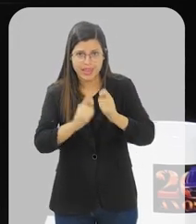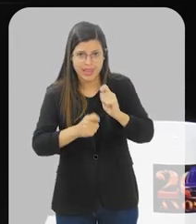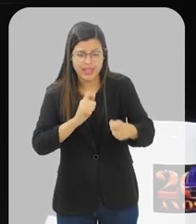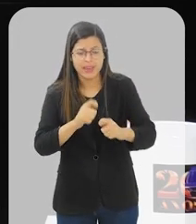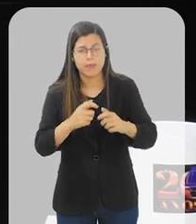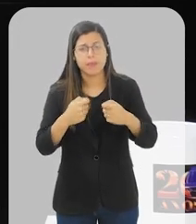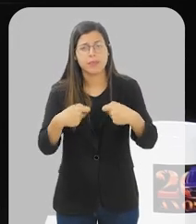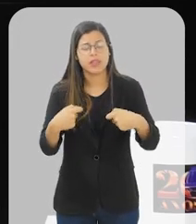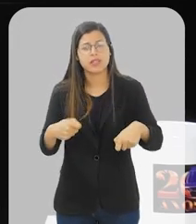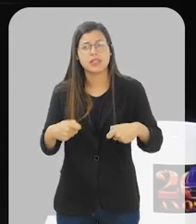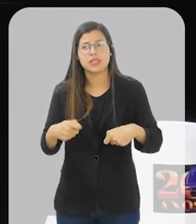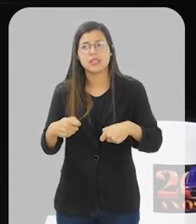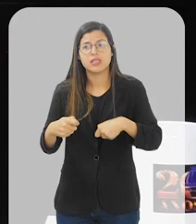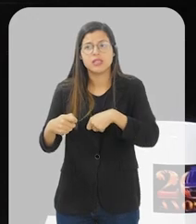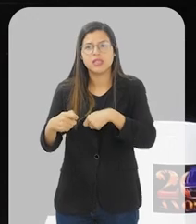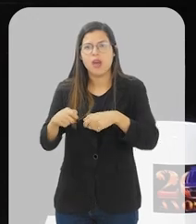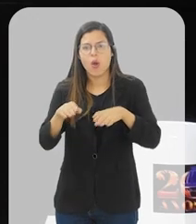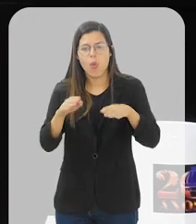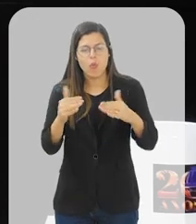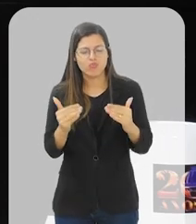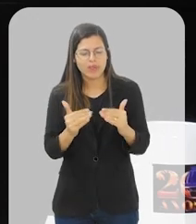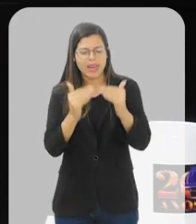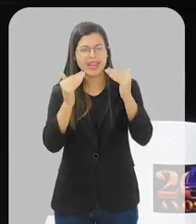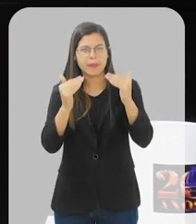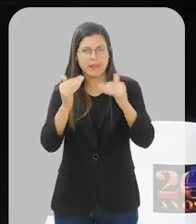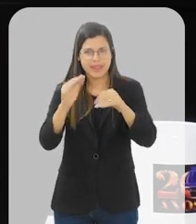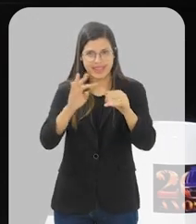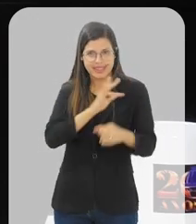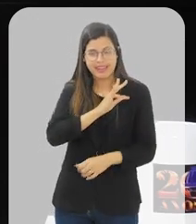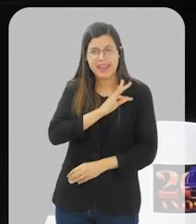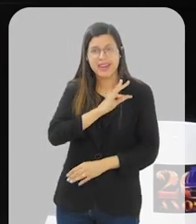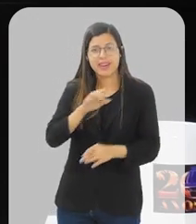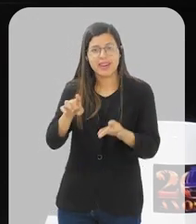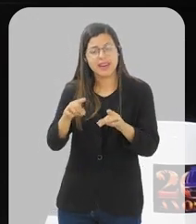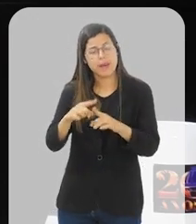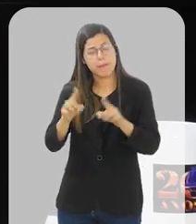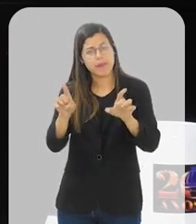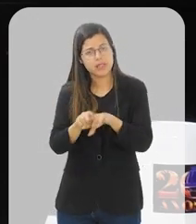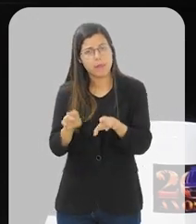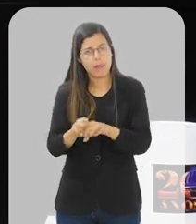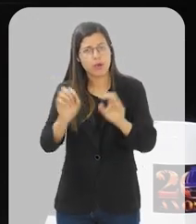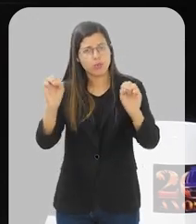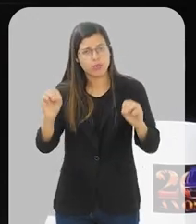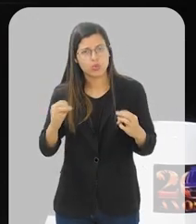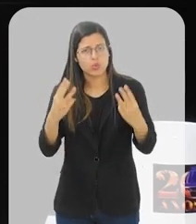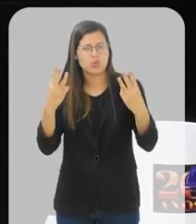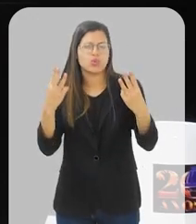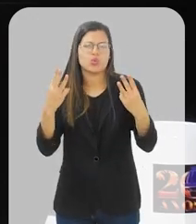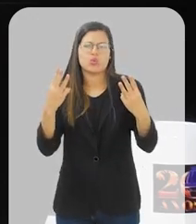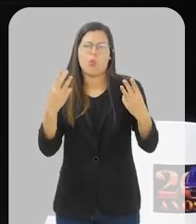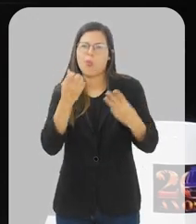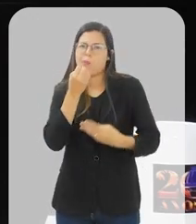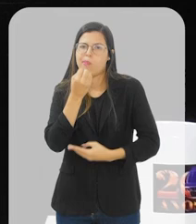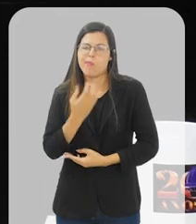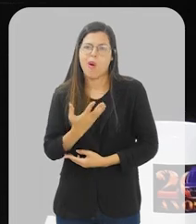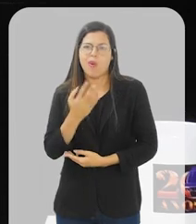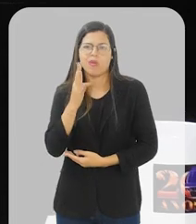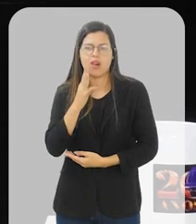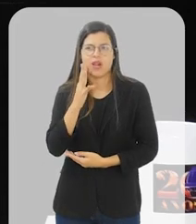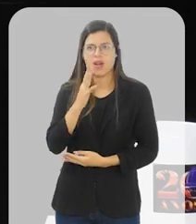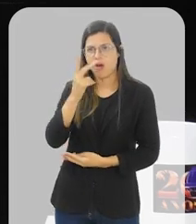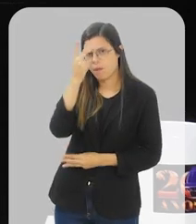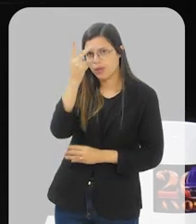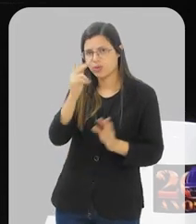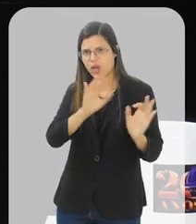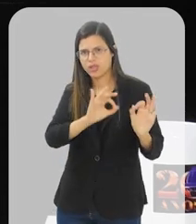equilíbrio de técnica, mas também de um show para aparecer, proporcionar um show bacana